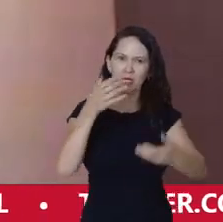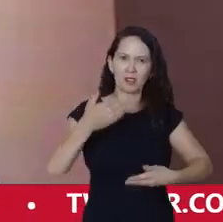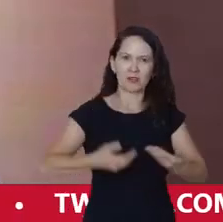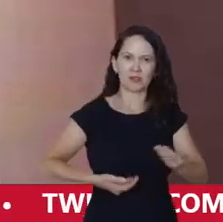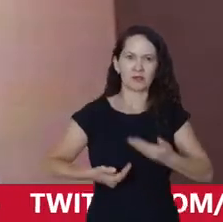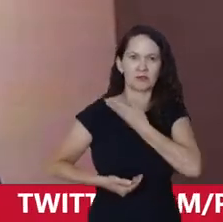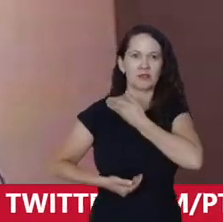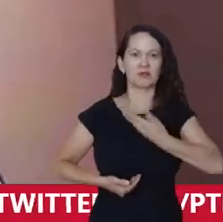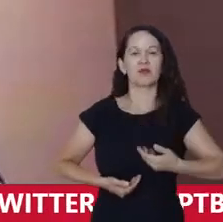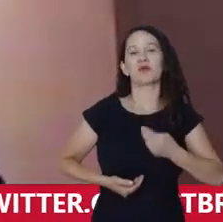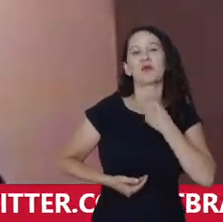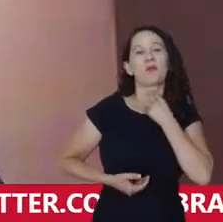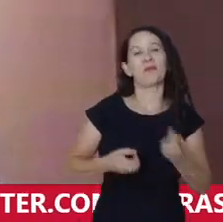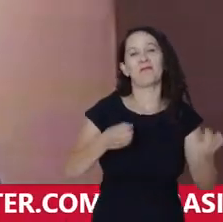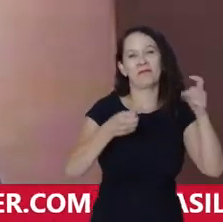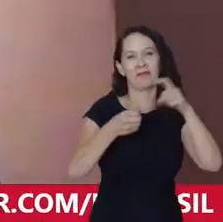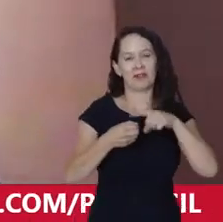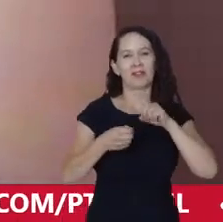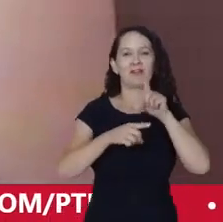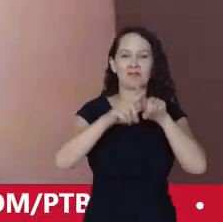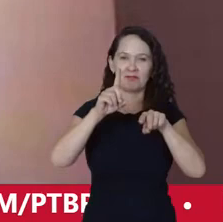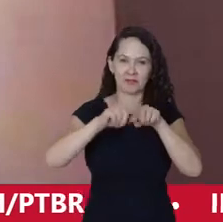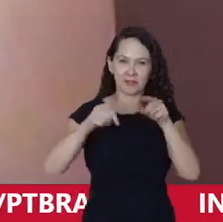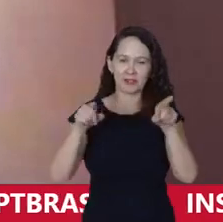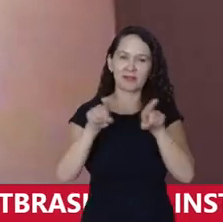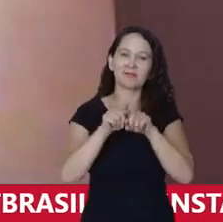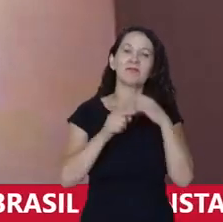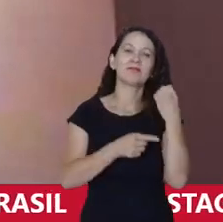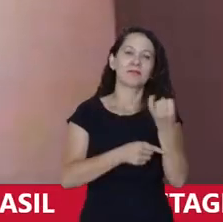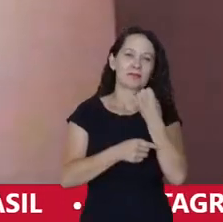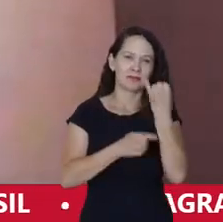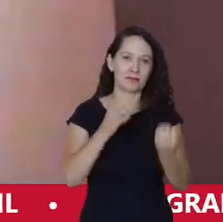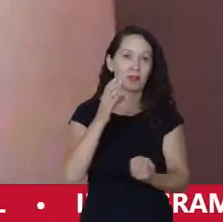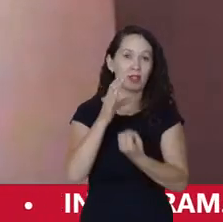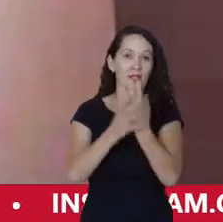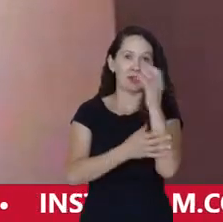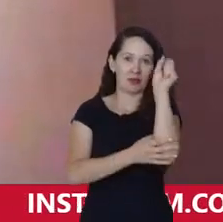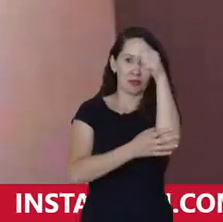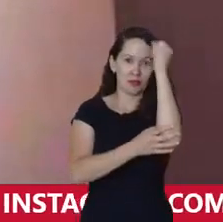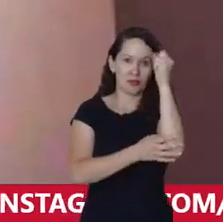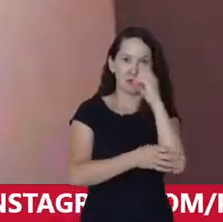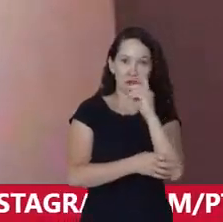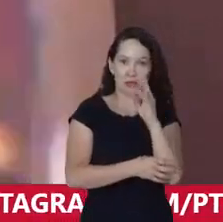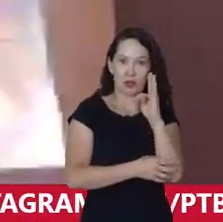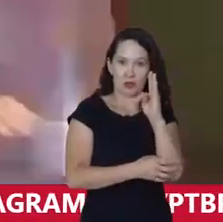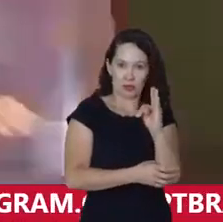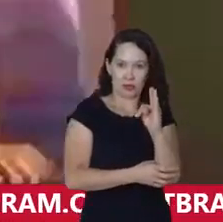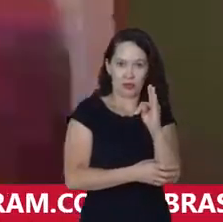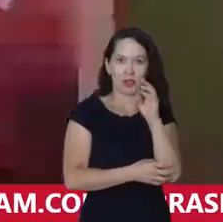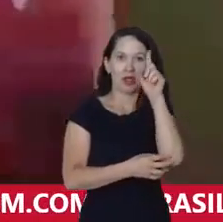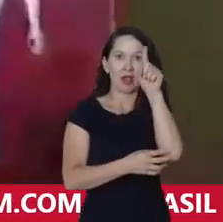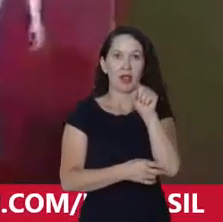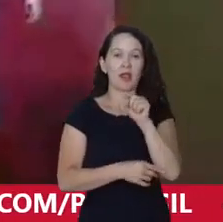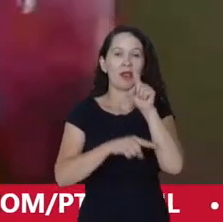volta. Também temos um material importante que foi produzido no Rio Grande do Sul pela CUT, que é esse material, né,